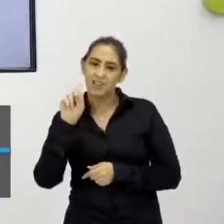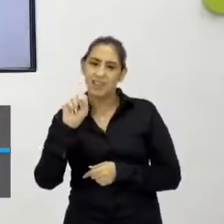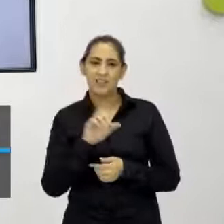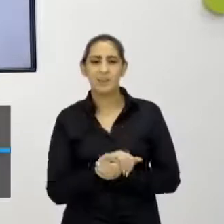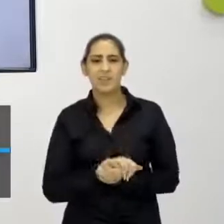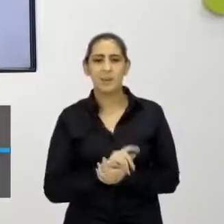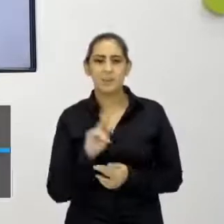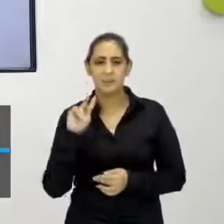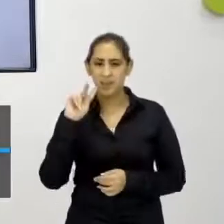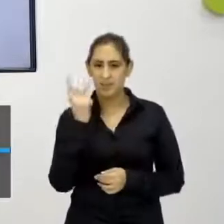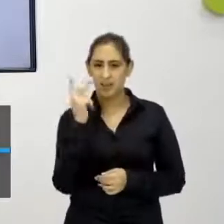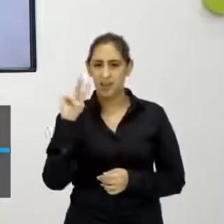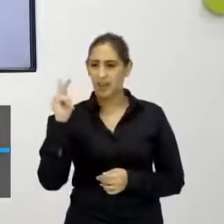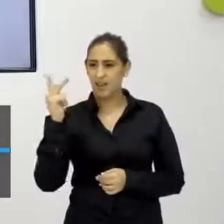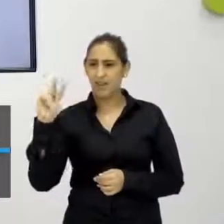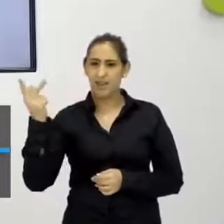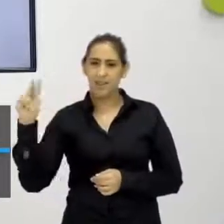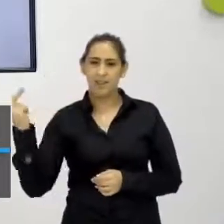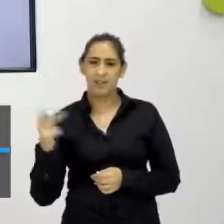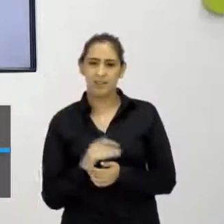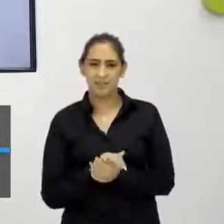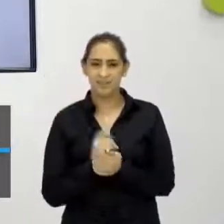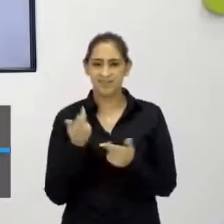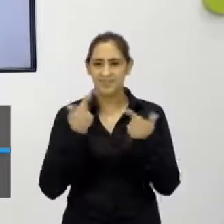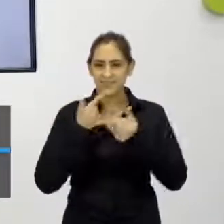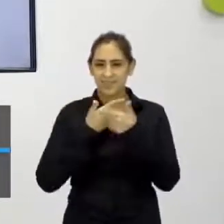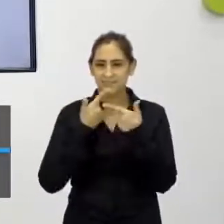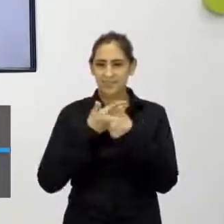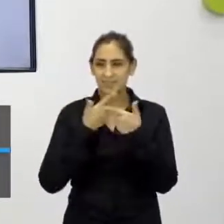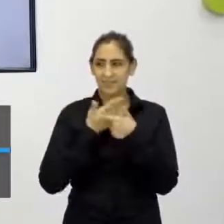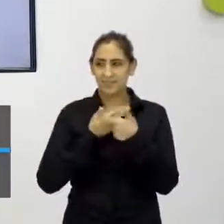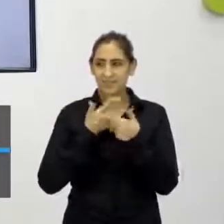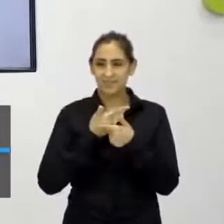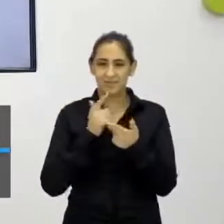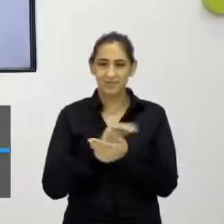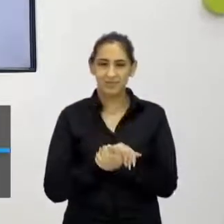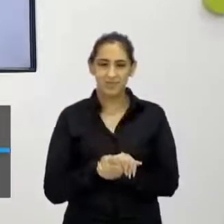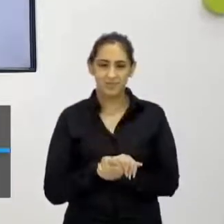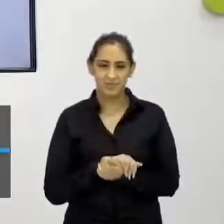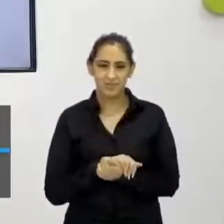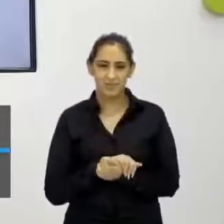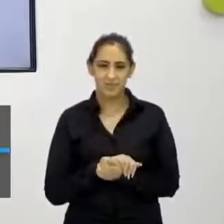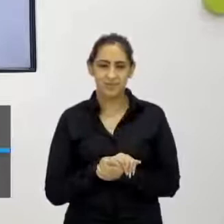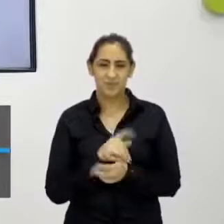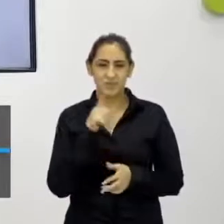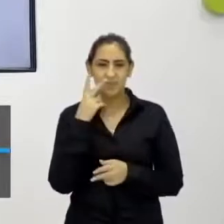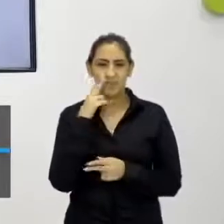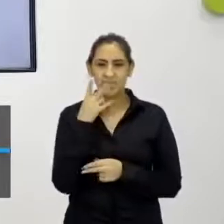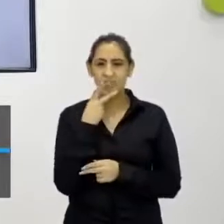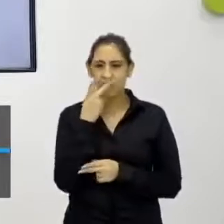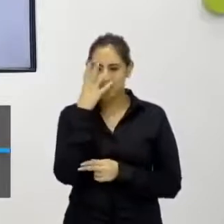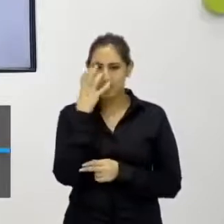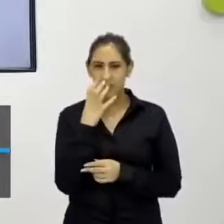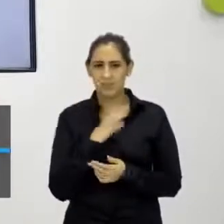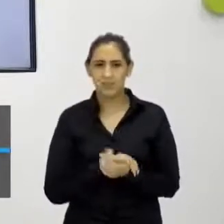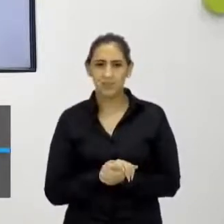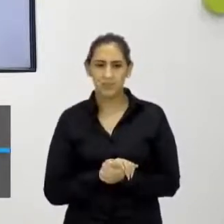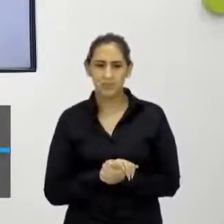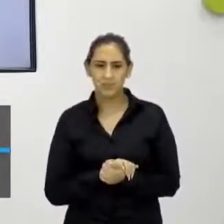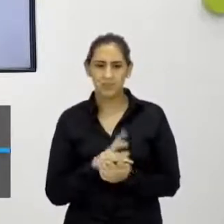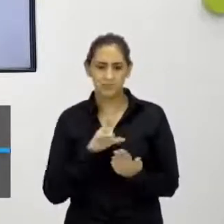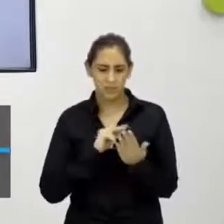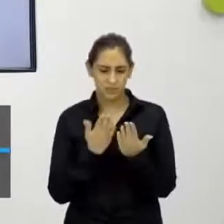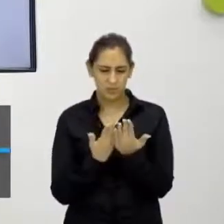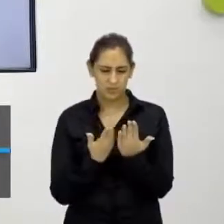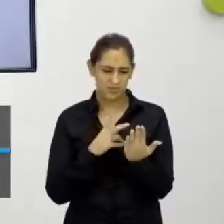KKK, HH, tá dando risada. É engraçadinho, tô dando uma piada, fazendo uma piada. Não é pra ser levado a sério. Às vezes você lê o texto, nossa,